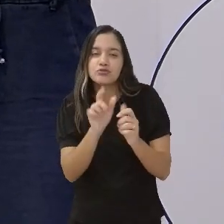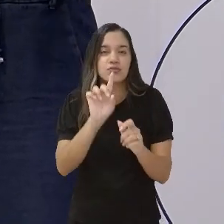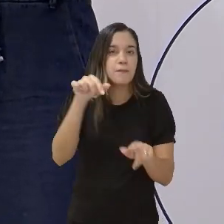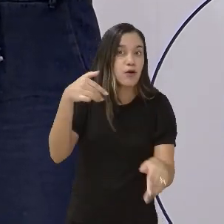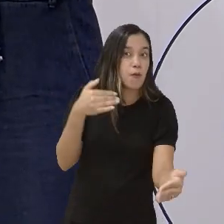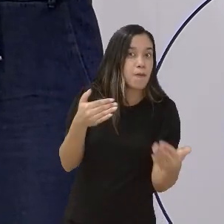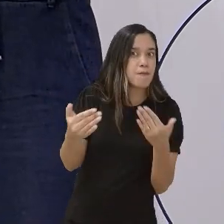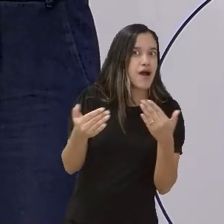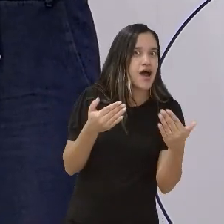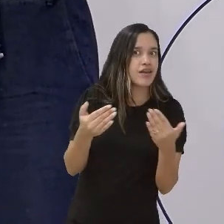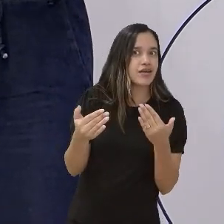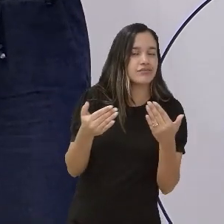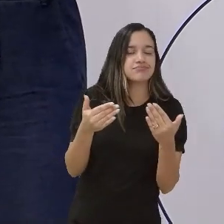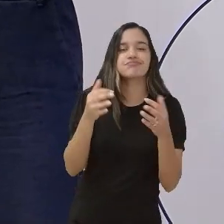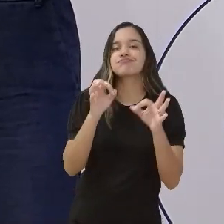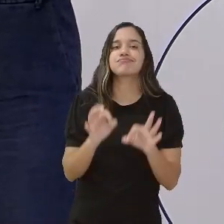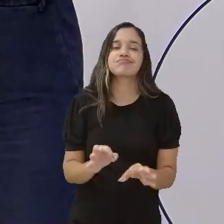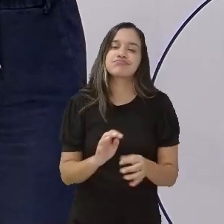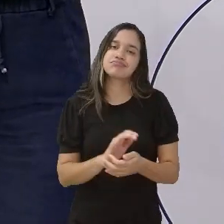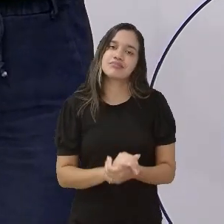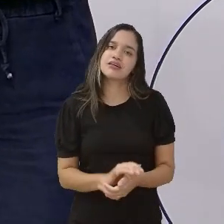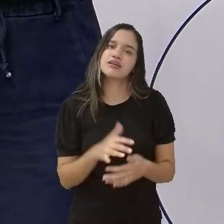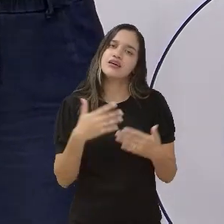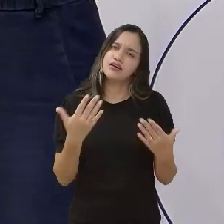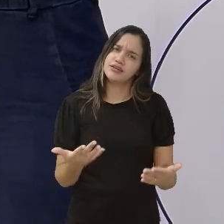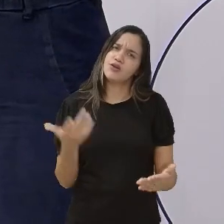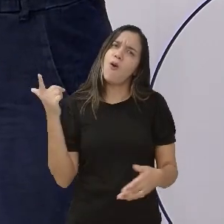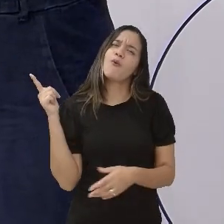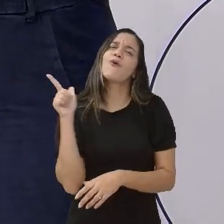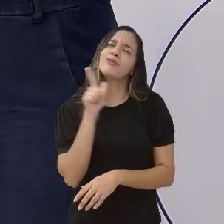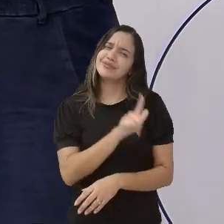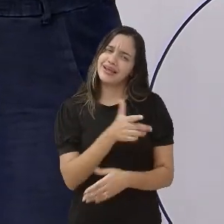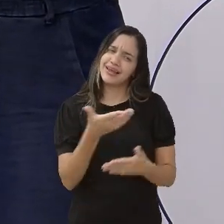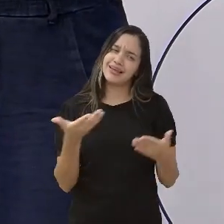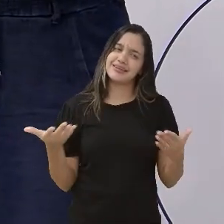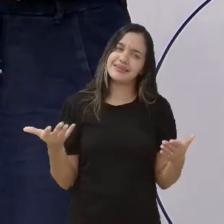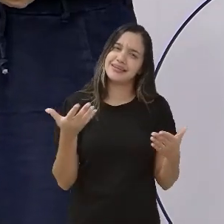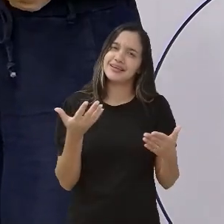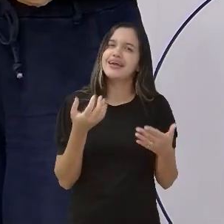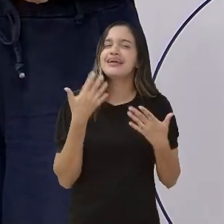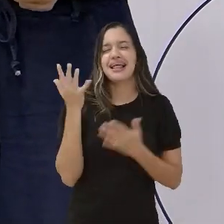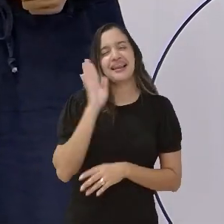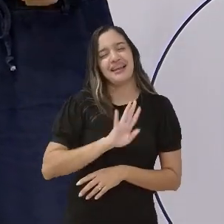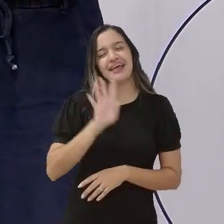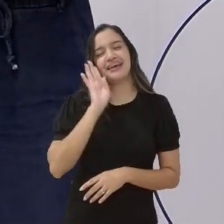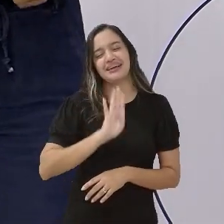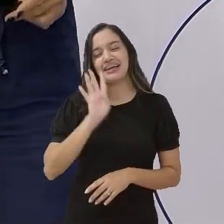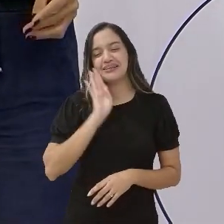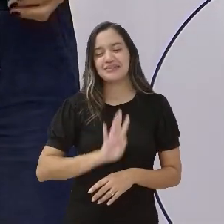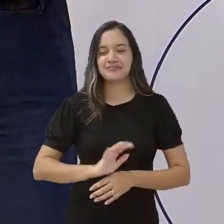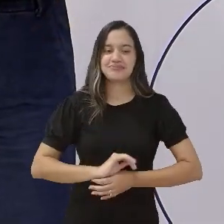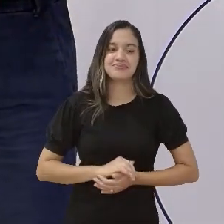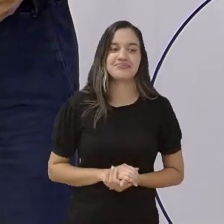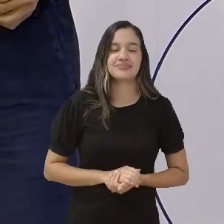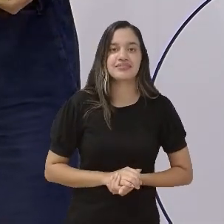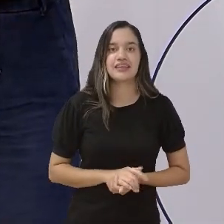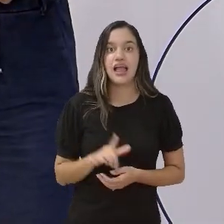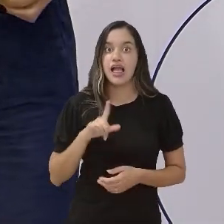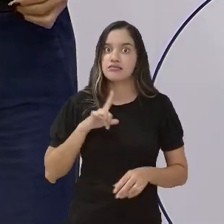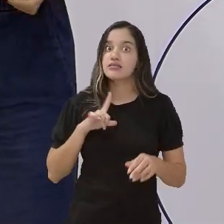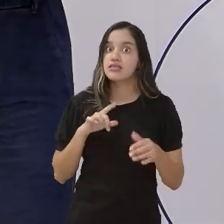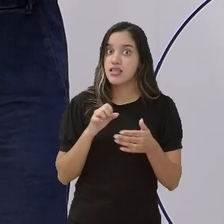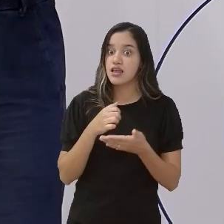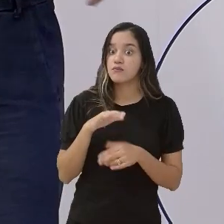comparar com a Vai ter a resposta, né? Aí, pô, ganha a competição. Ah, muito legal, muito legal. Temos